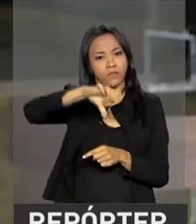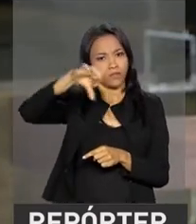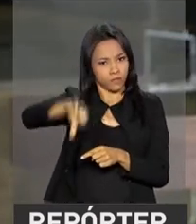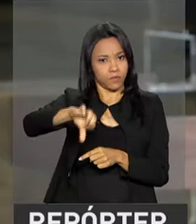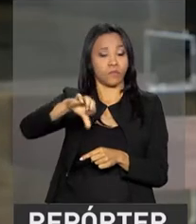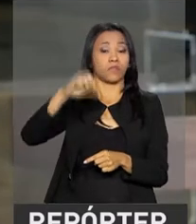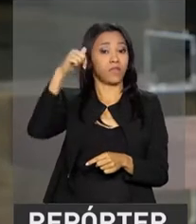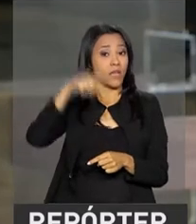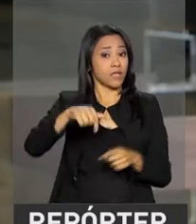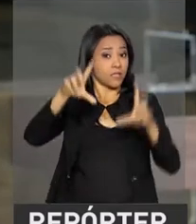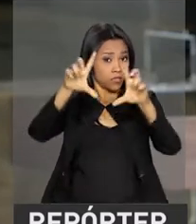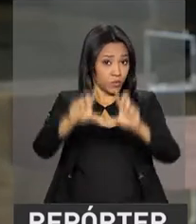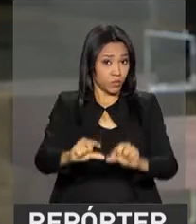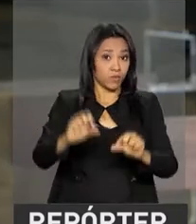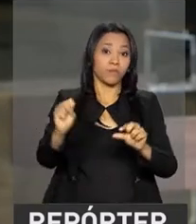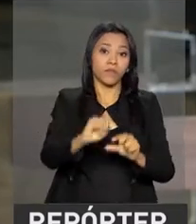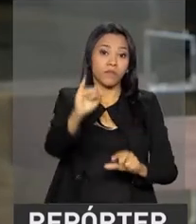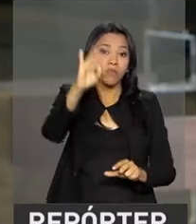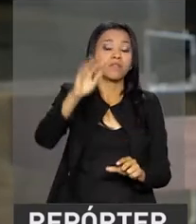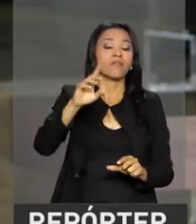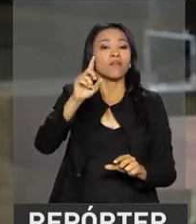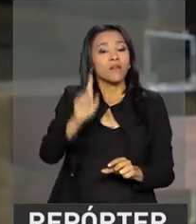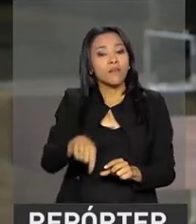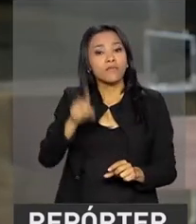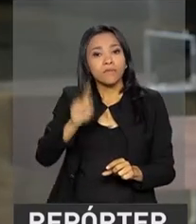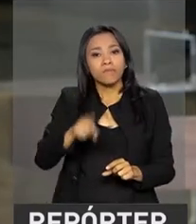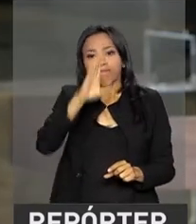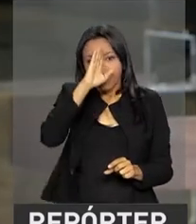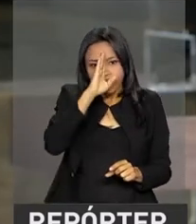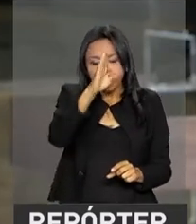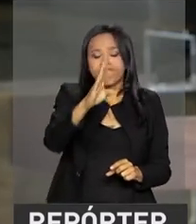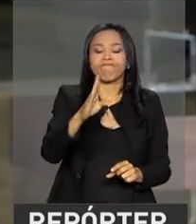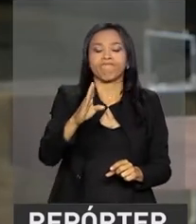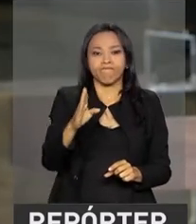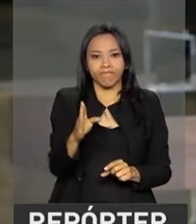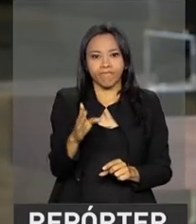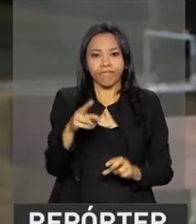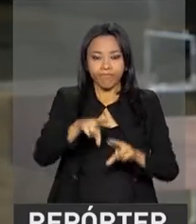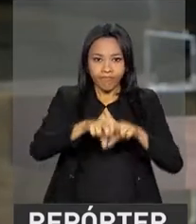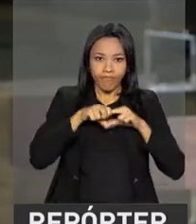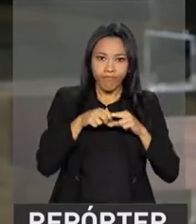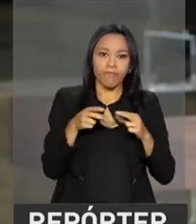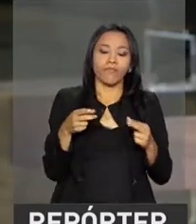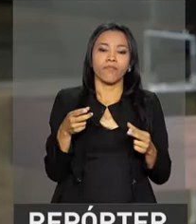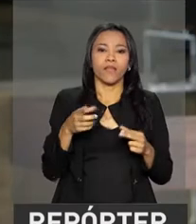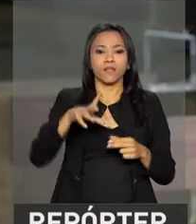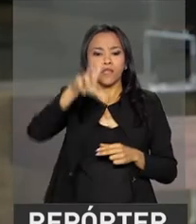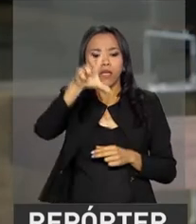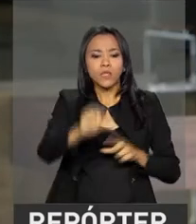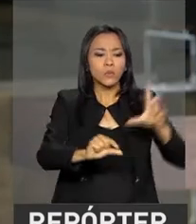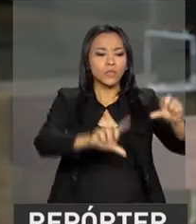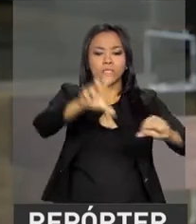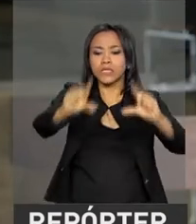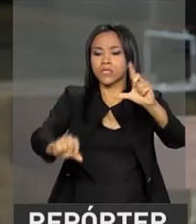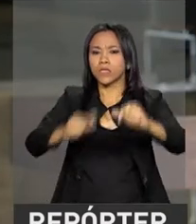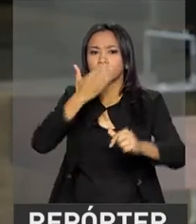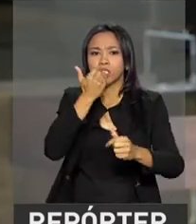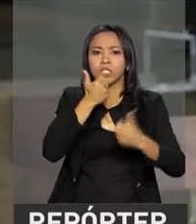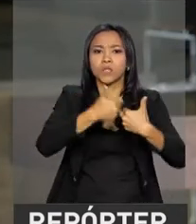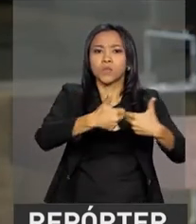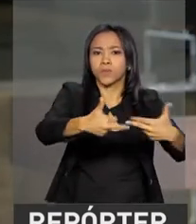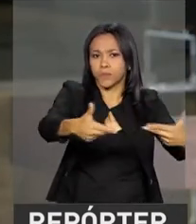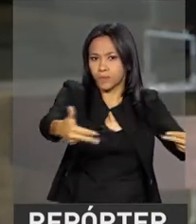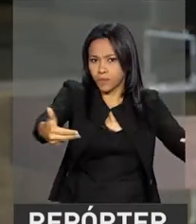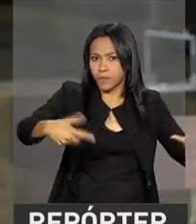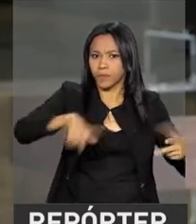1999. Essa queda na inflação puxada nesse momento também, principalmente pela redução dos preços no setor de alimentação,